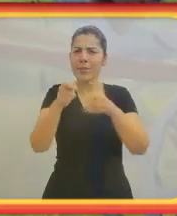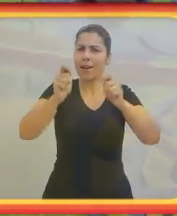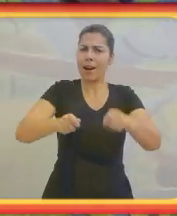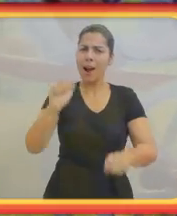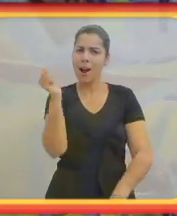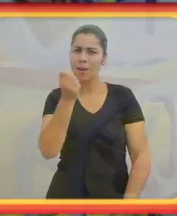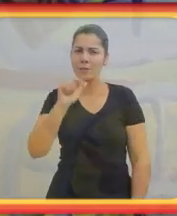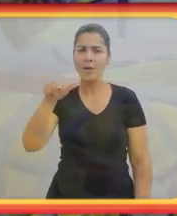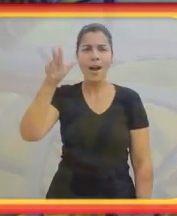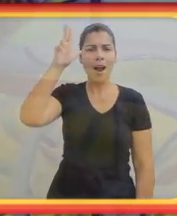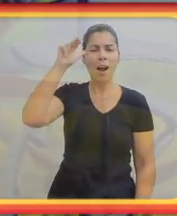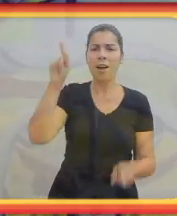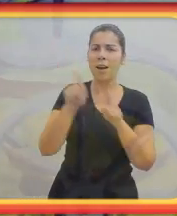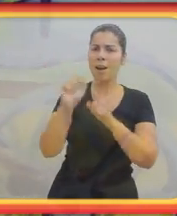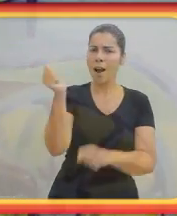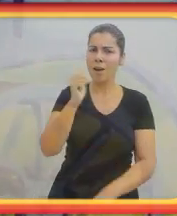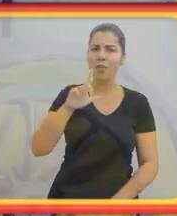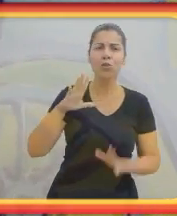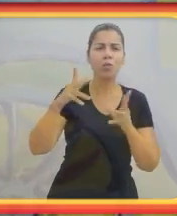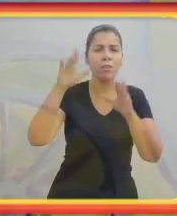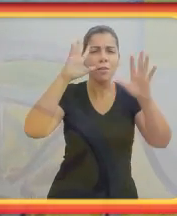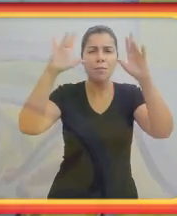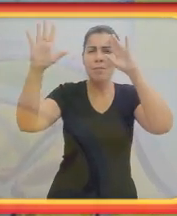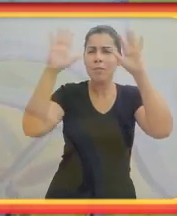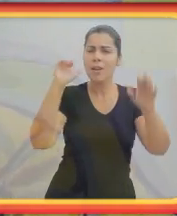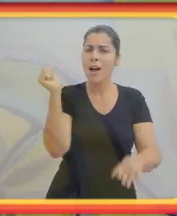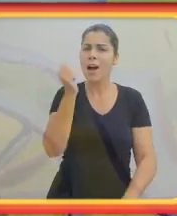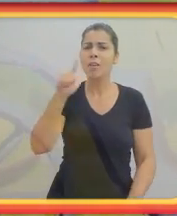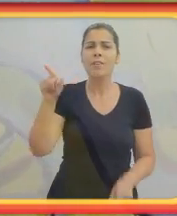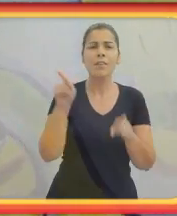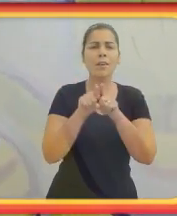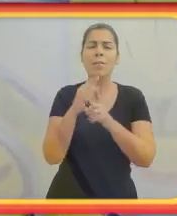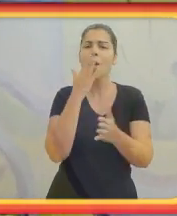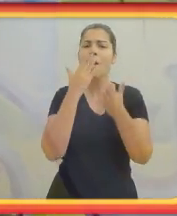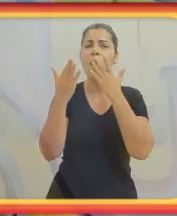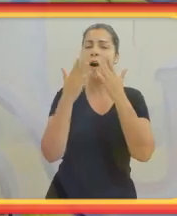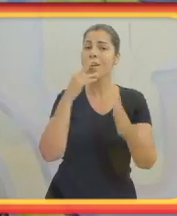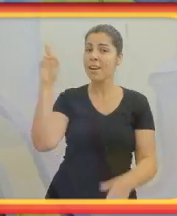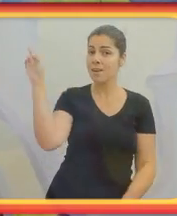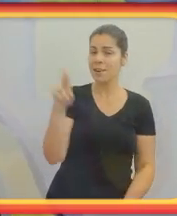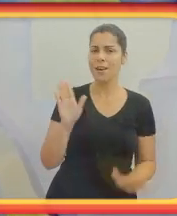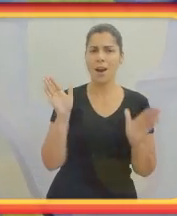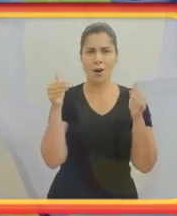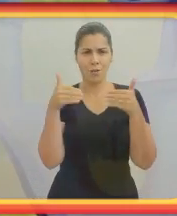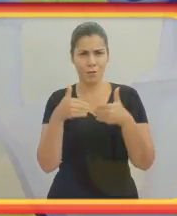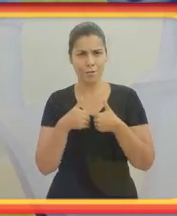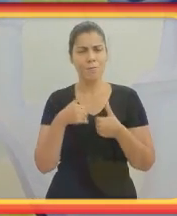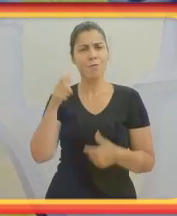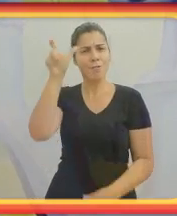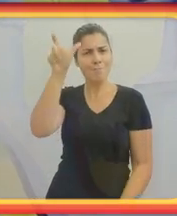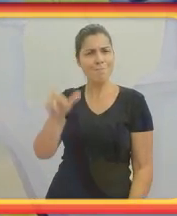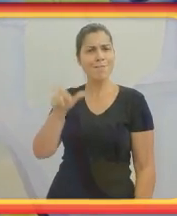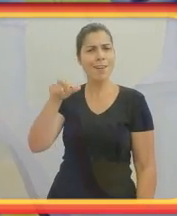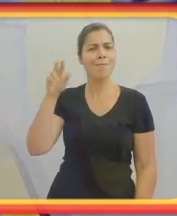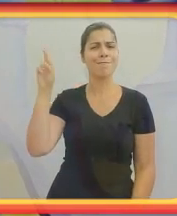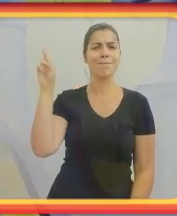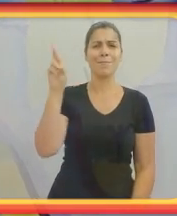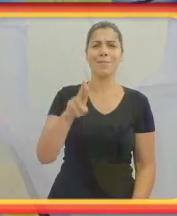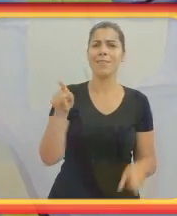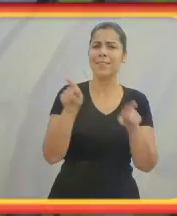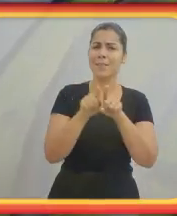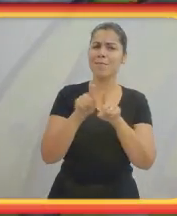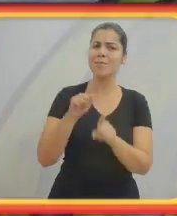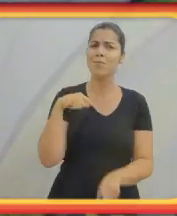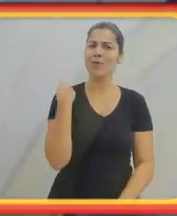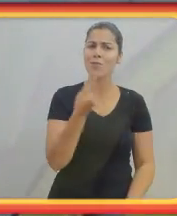pinta a carruagem de azul e o cavalo também de azul. É tudo imaginação. E o azul também é a cor que representa o